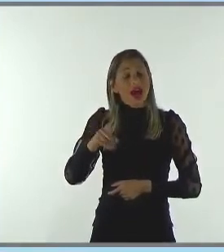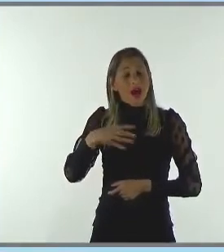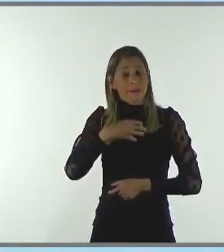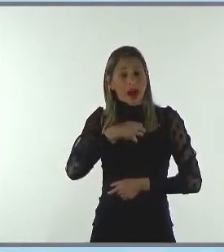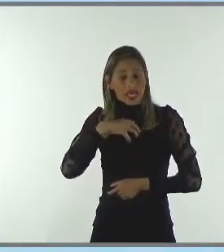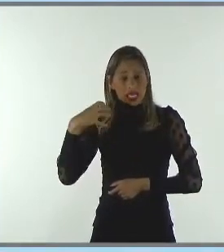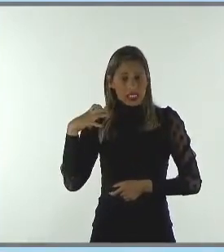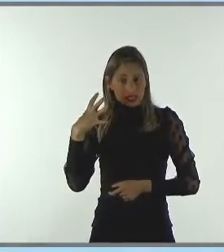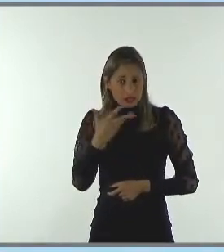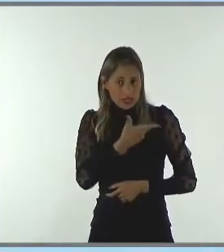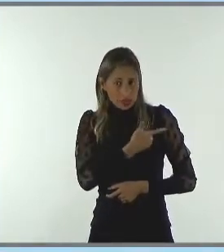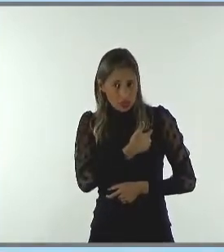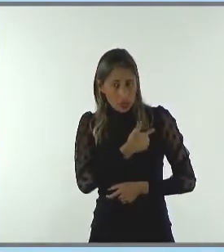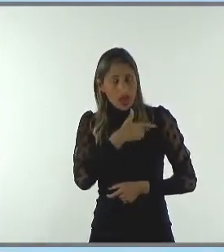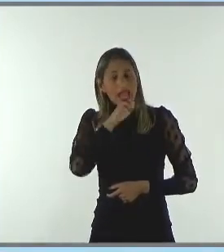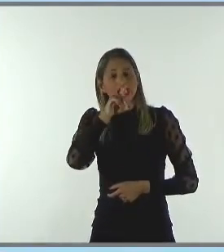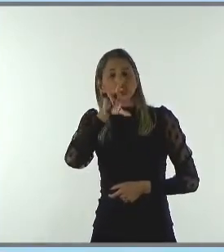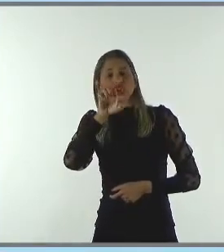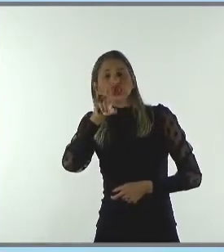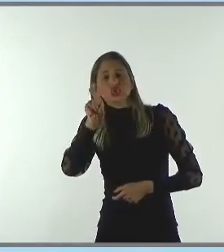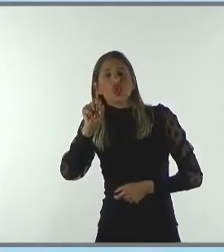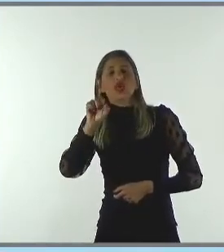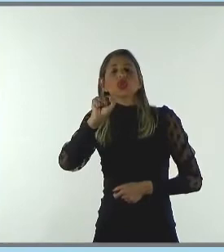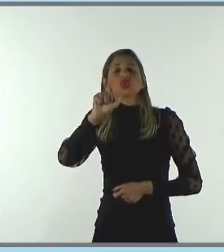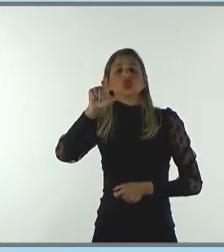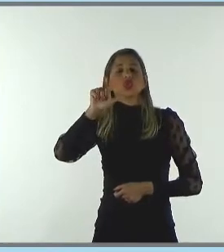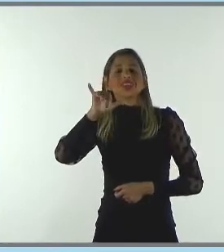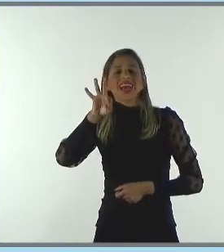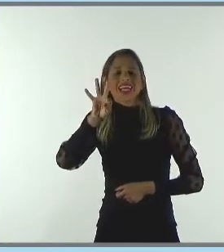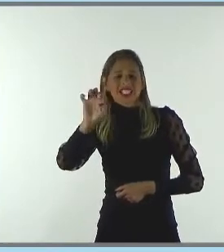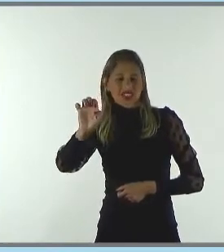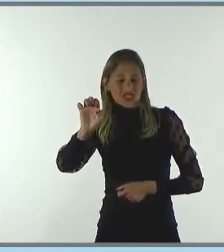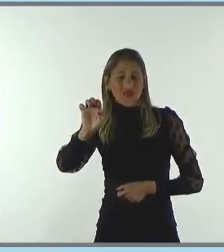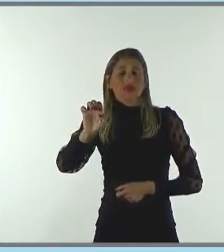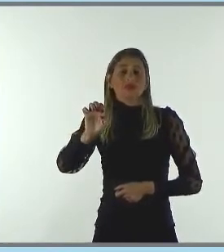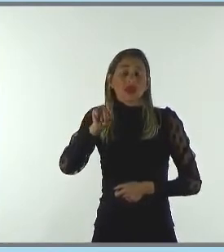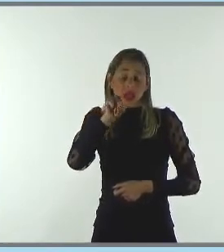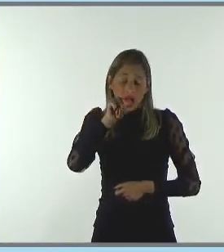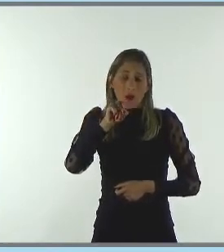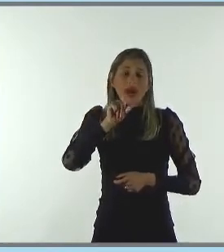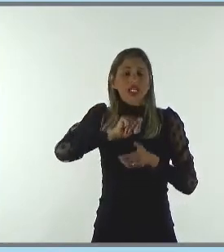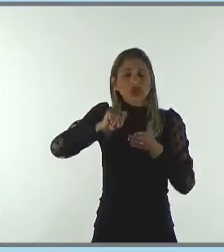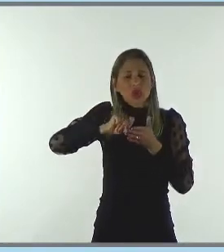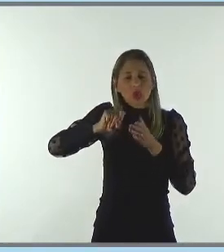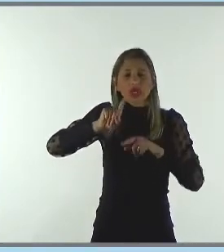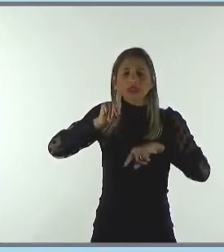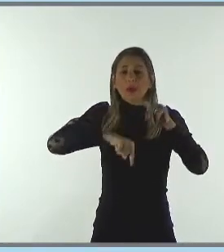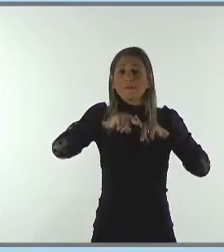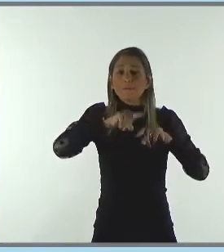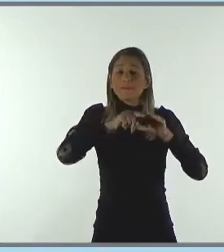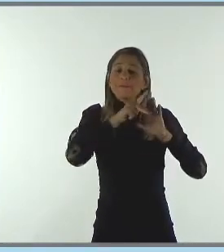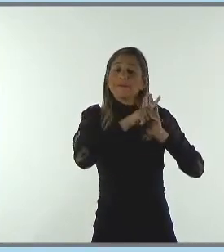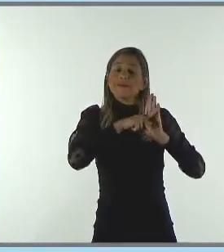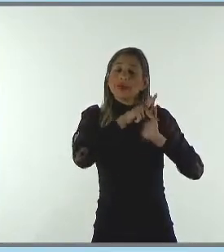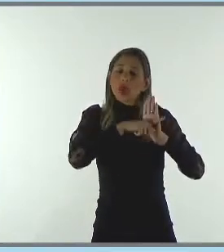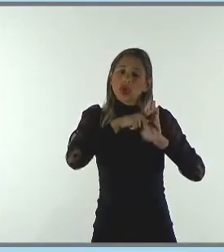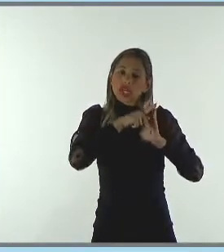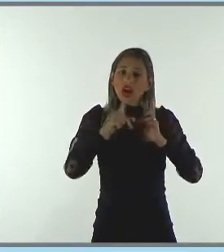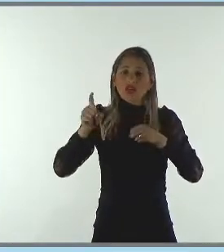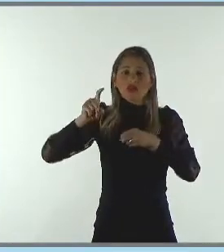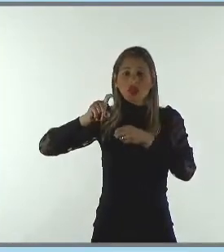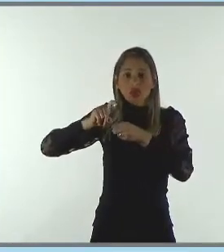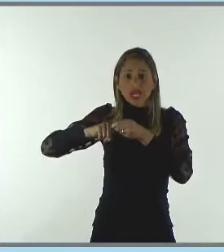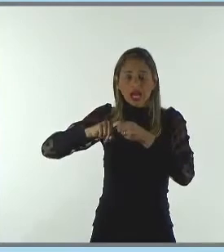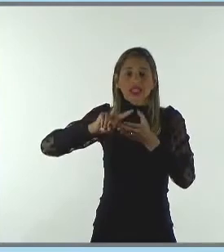editoras que estão se descentralizando do Sudeste. Né? É uma editora que tem um projeto, entre outras coisas, voltado para o campo da